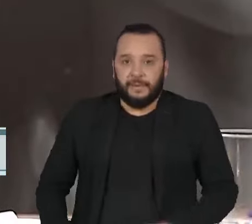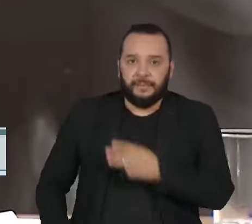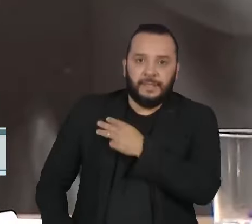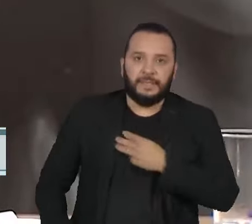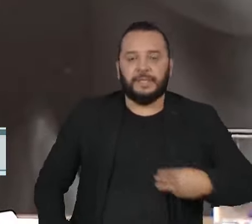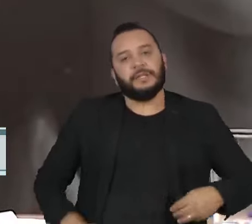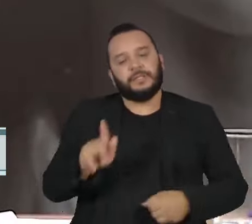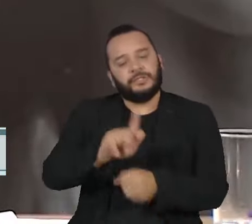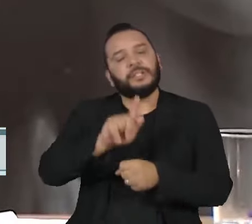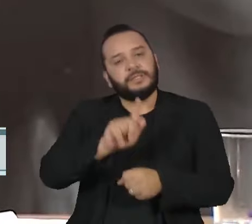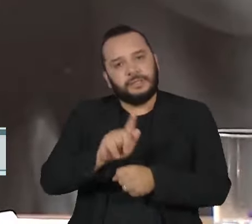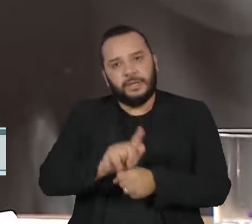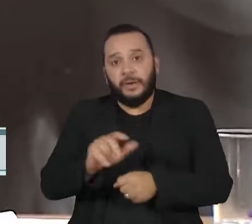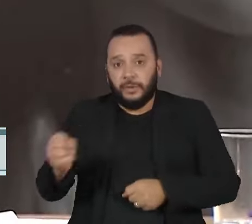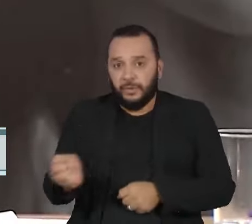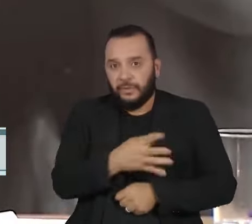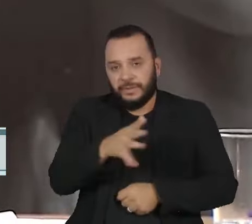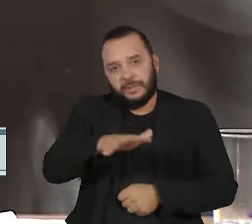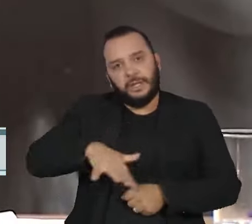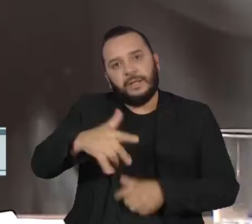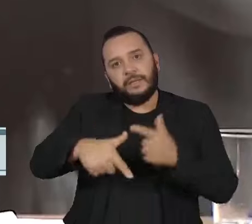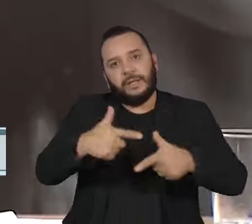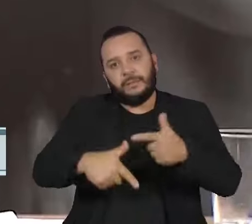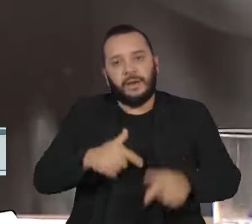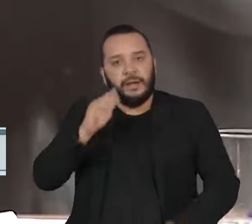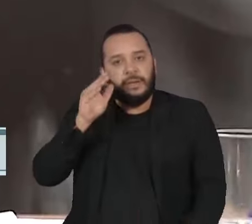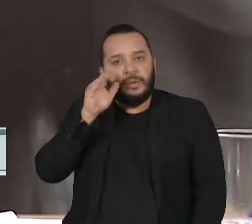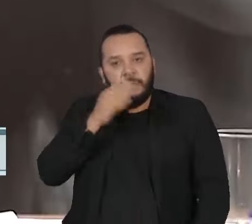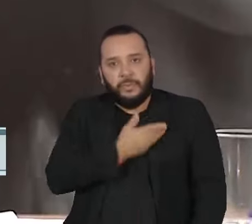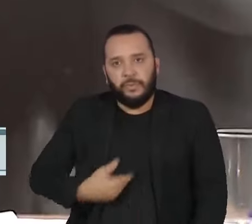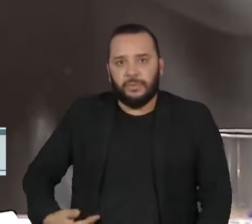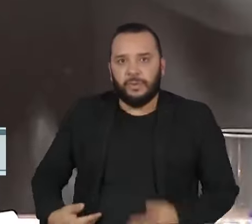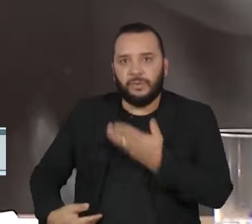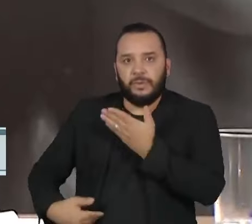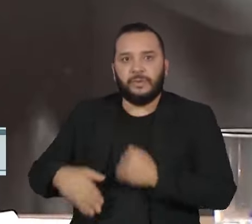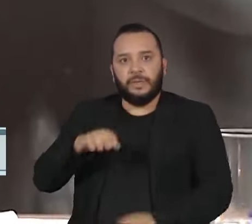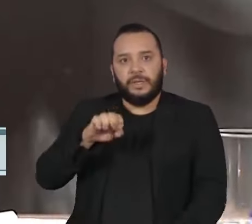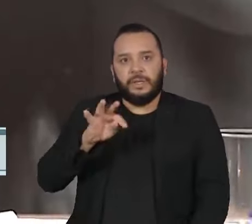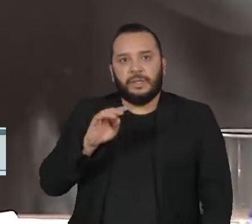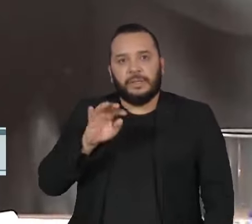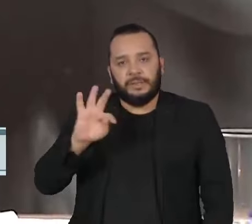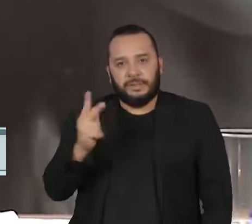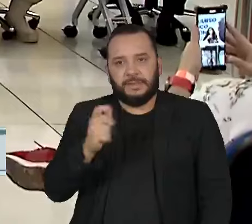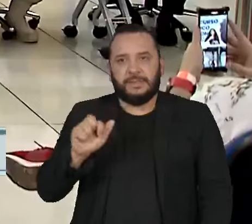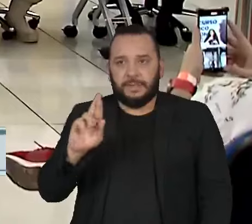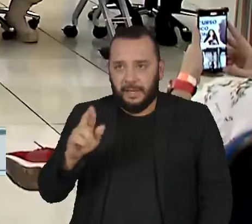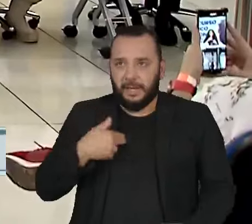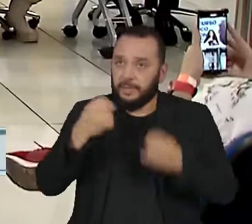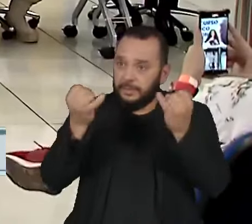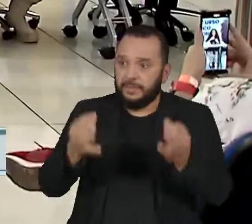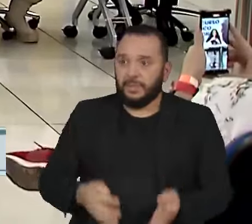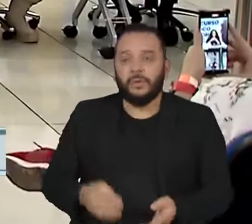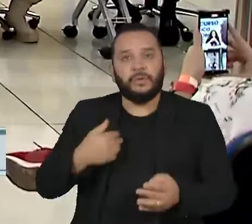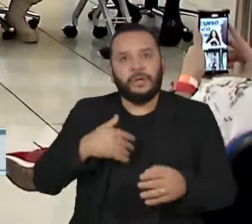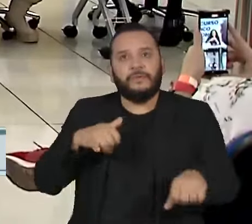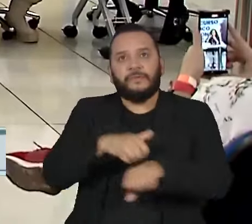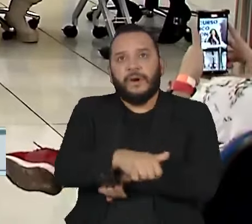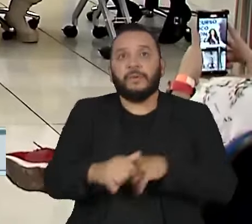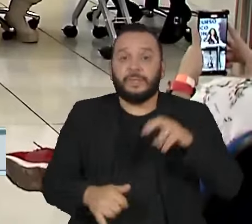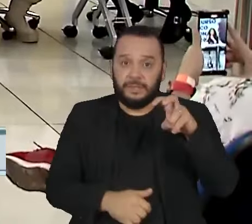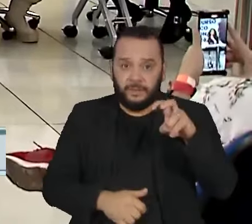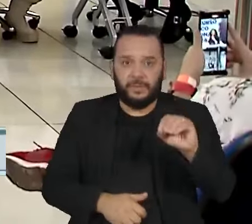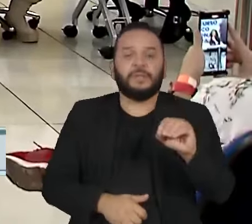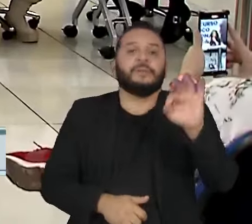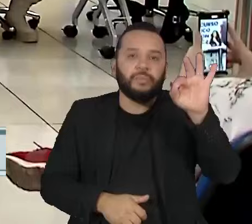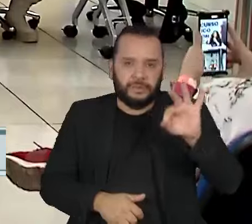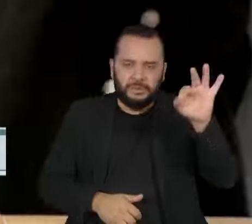e Inovação em Serviços Públicos, Esther Dueck, o percentual de abstenções acima de 50% ficou dentro